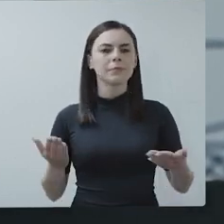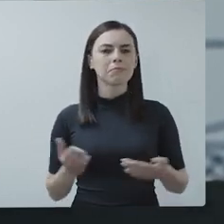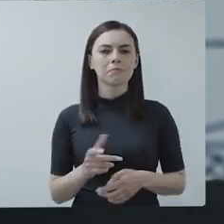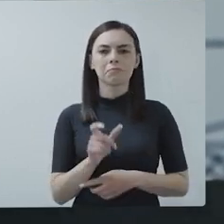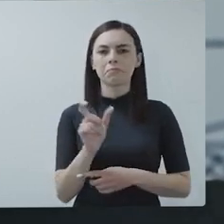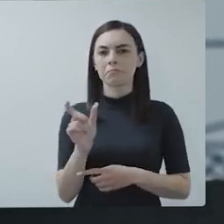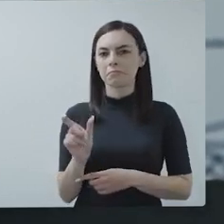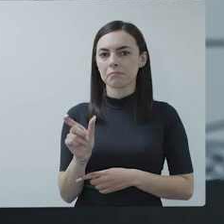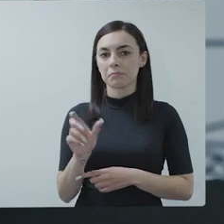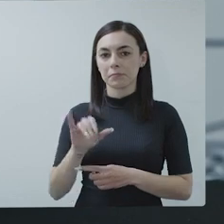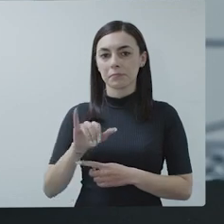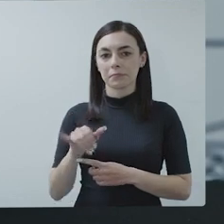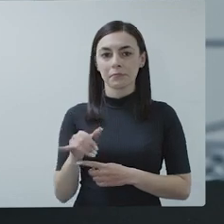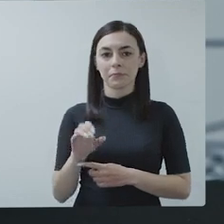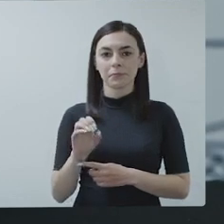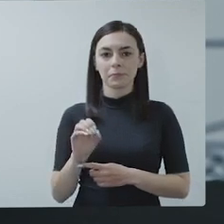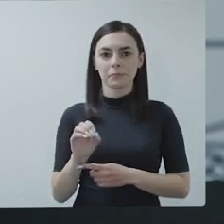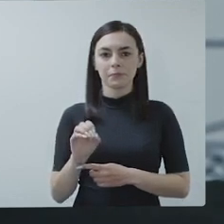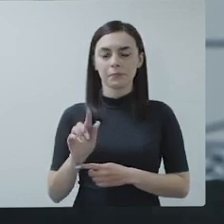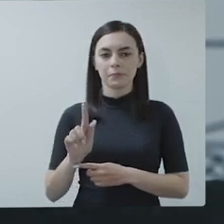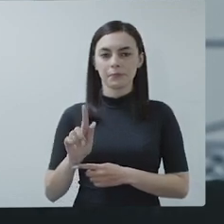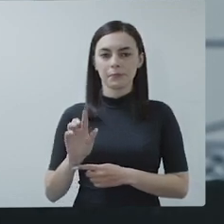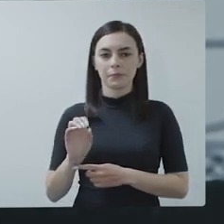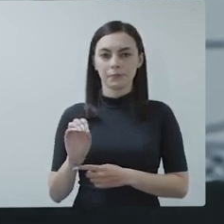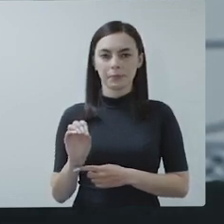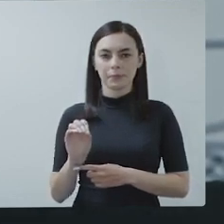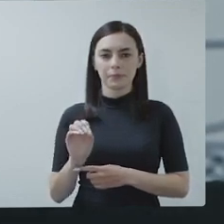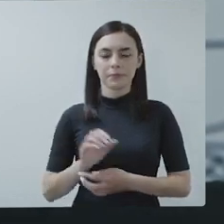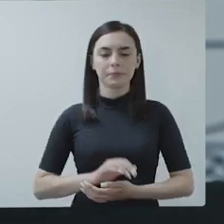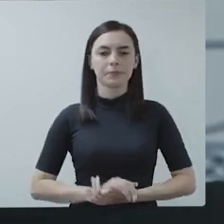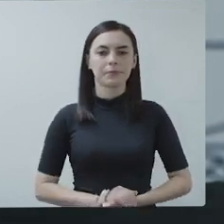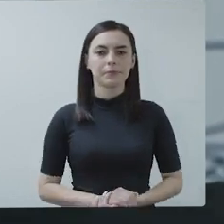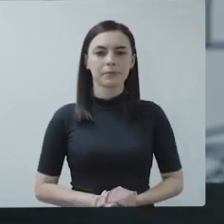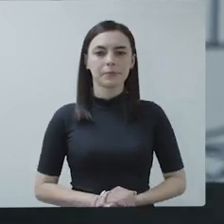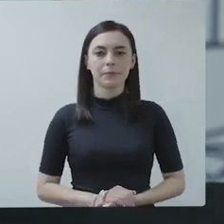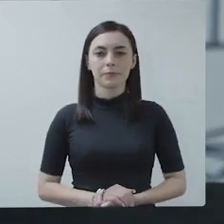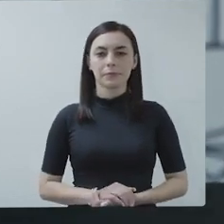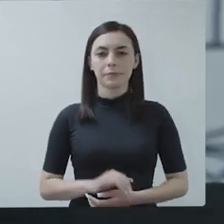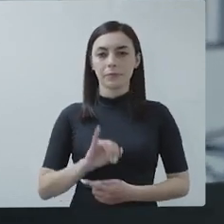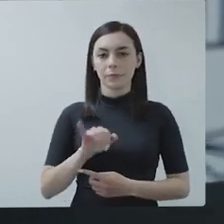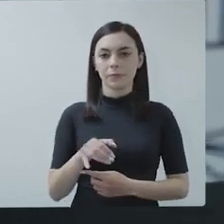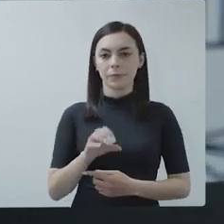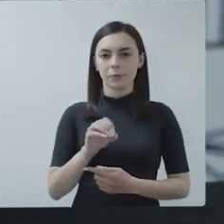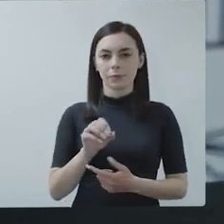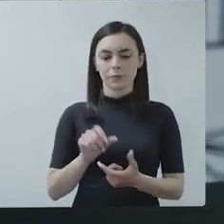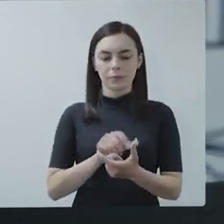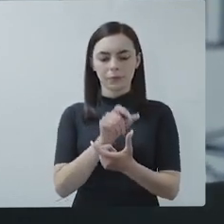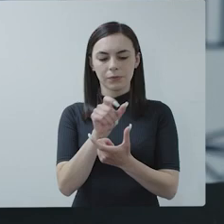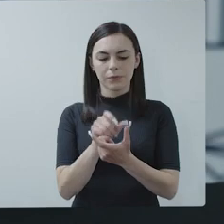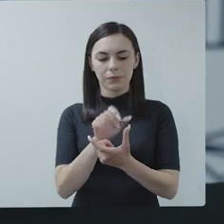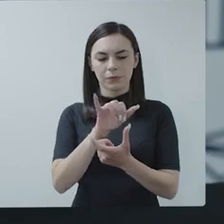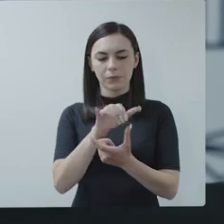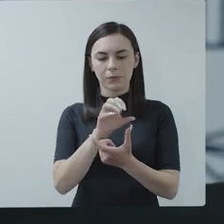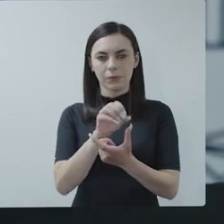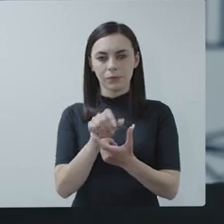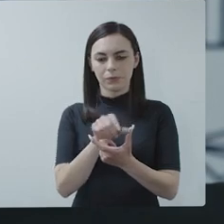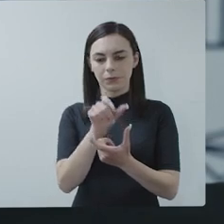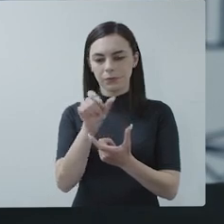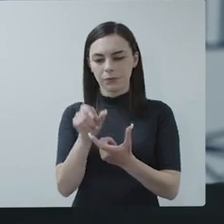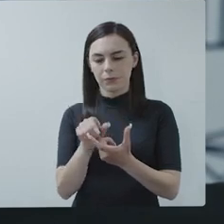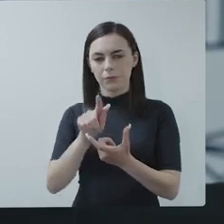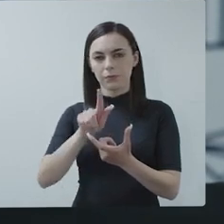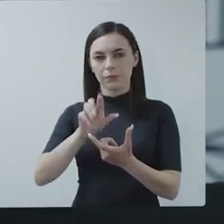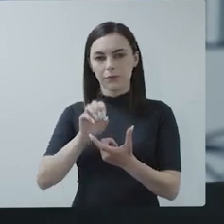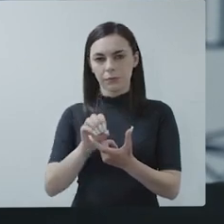aqui? Jo, go. O J com O faz jo. E o G com